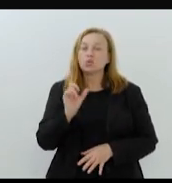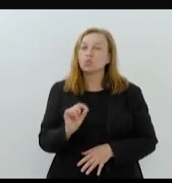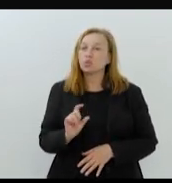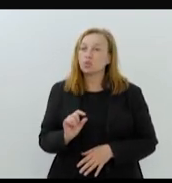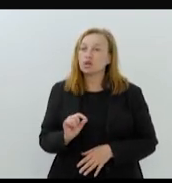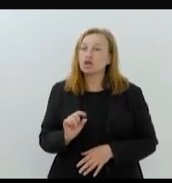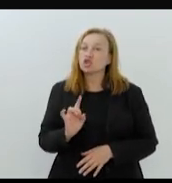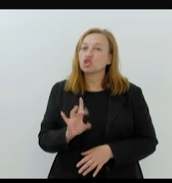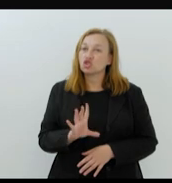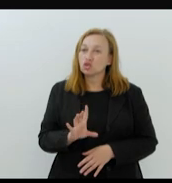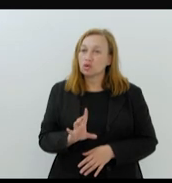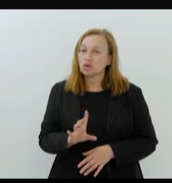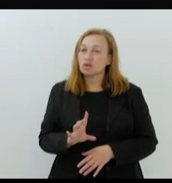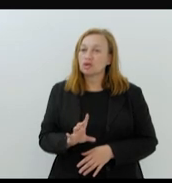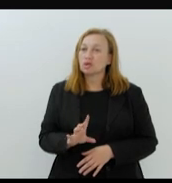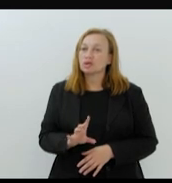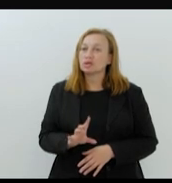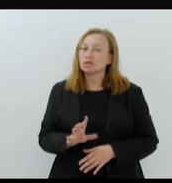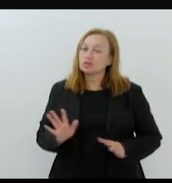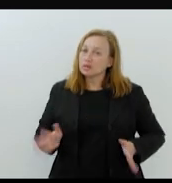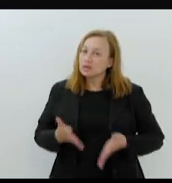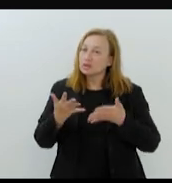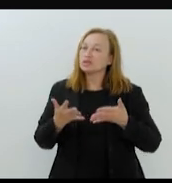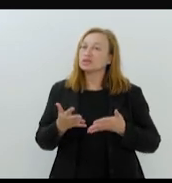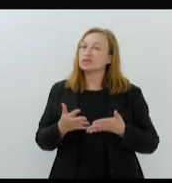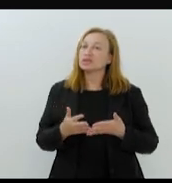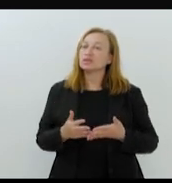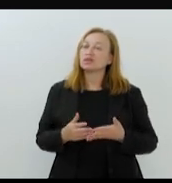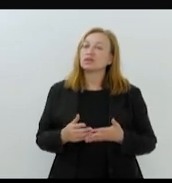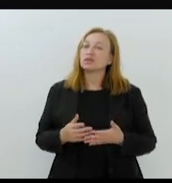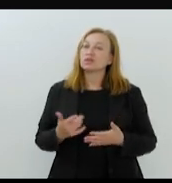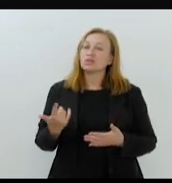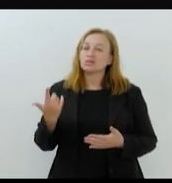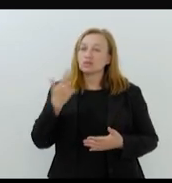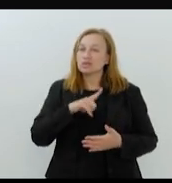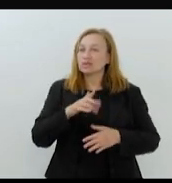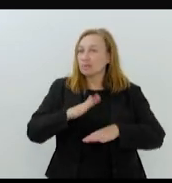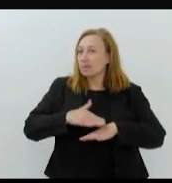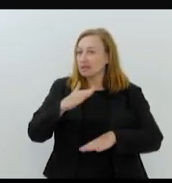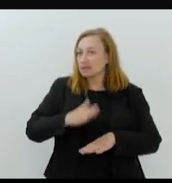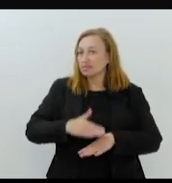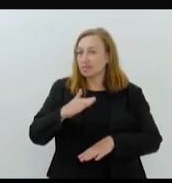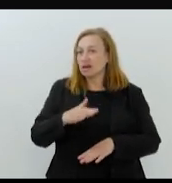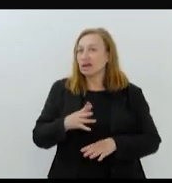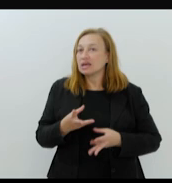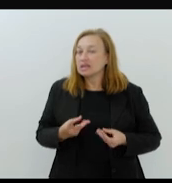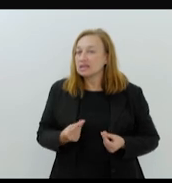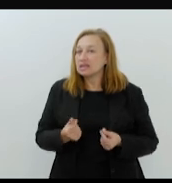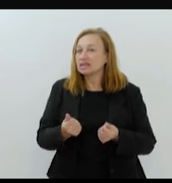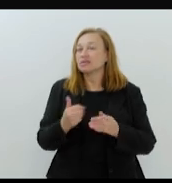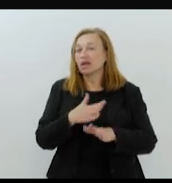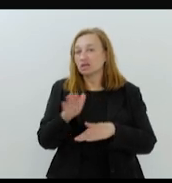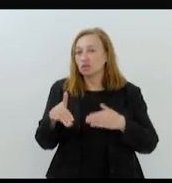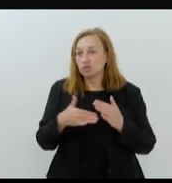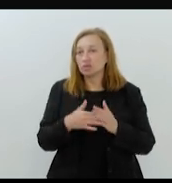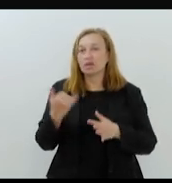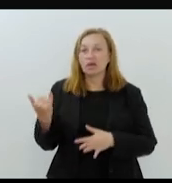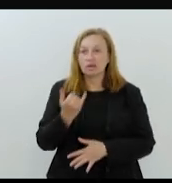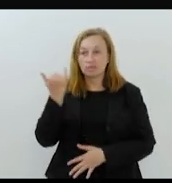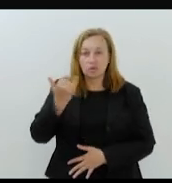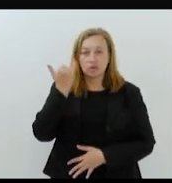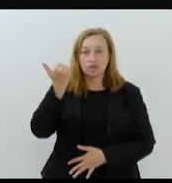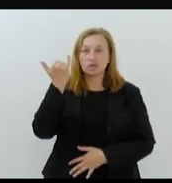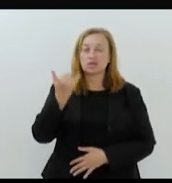é somente através dessas iniciativas é que nós vamos cada vez mais sensibilizar a todos da